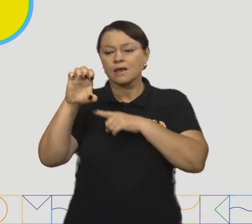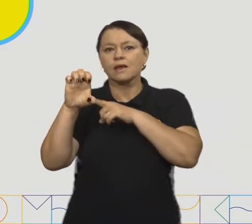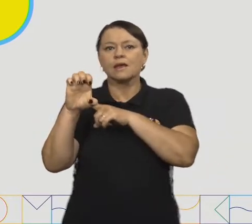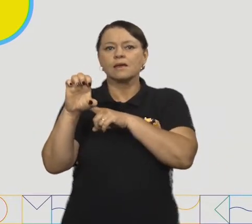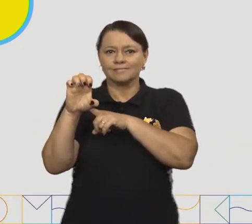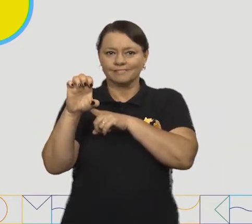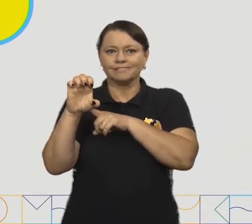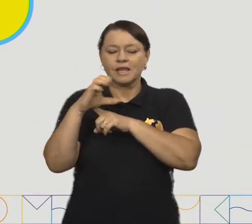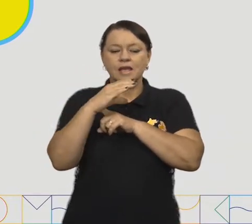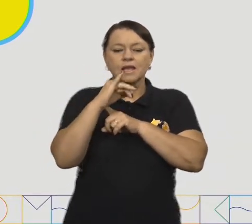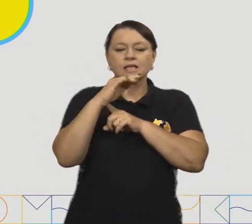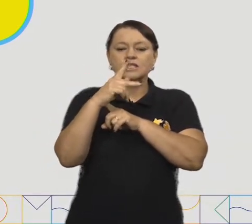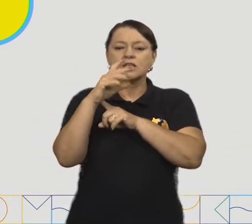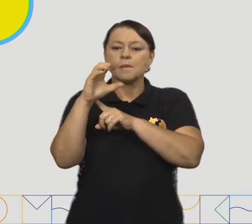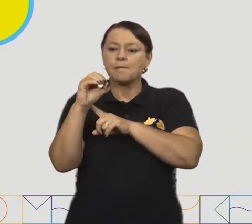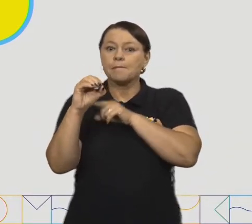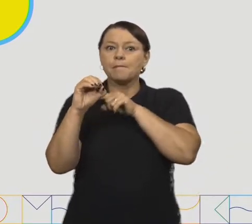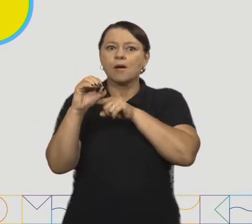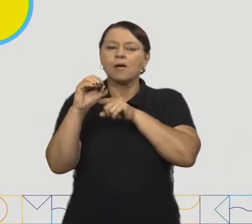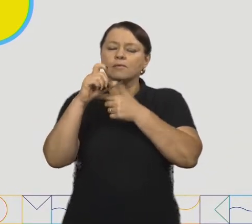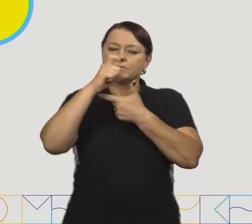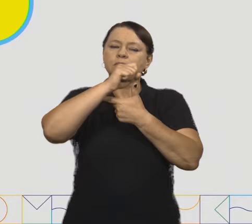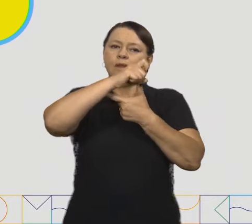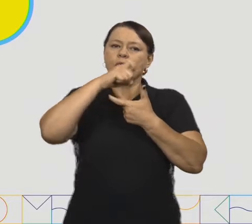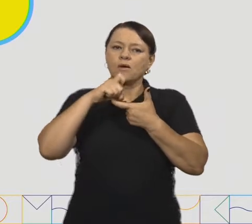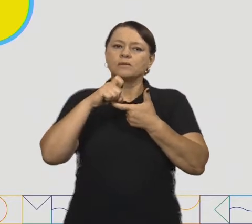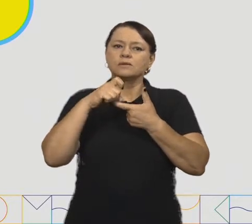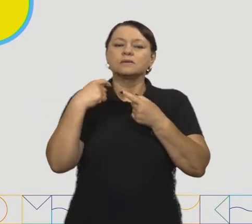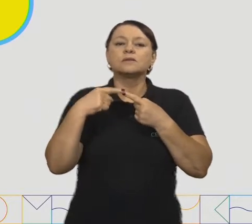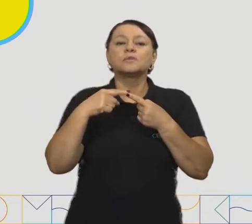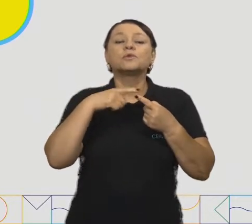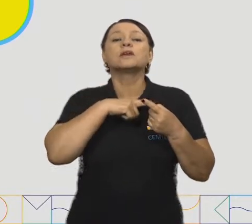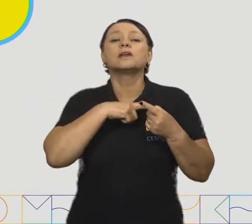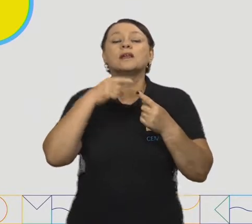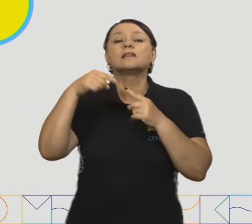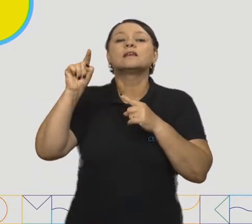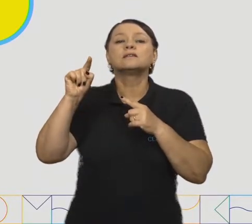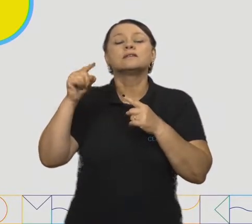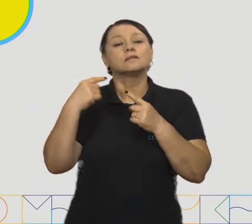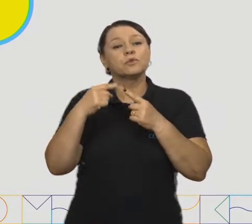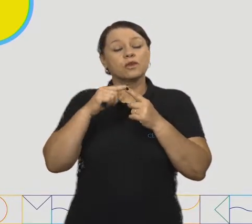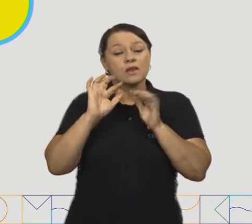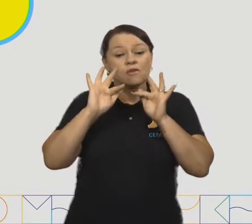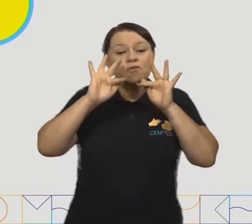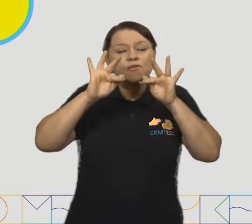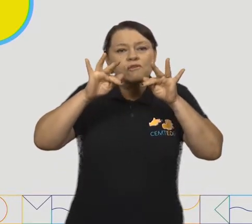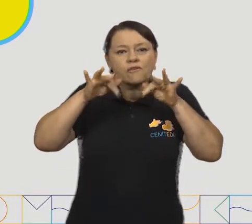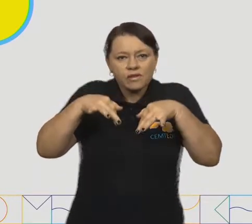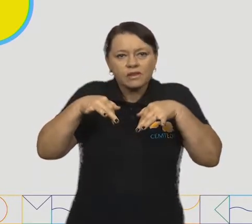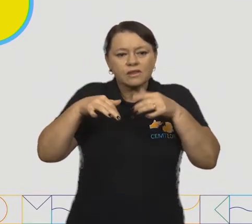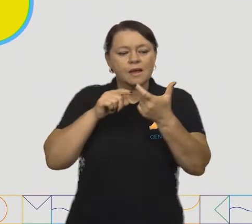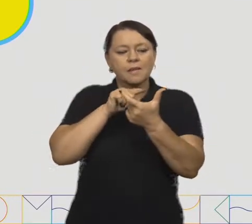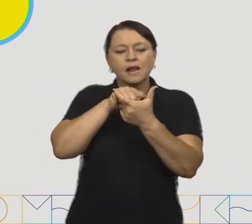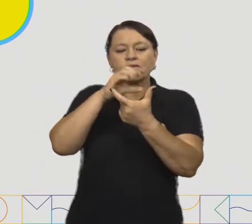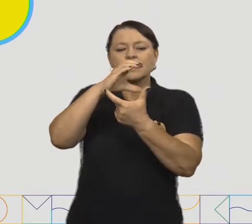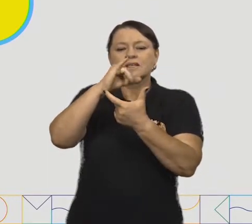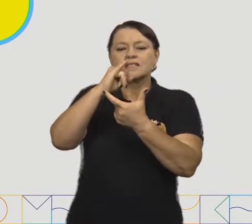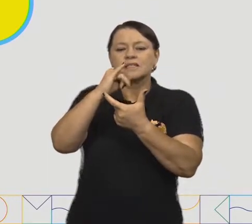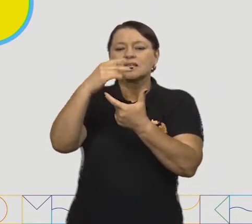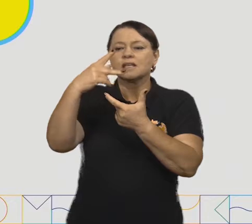aí do lado. Maracujá. Já é a sílaba mais forte, por isso ela é oxítona. E por que